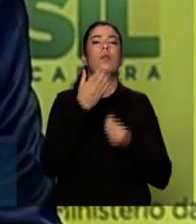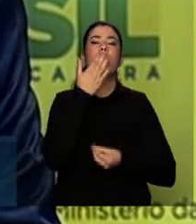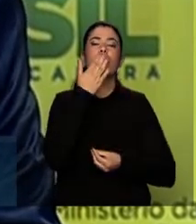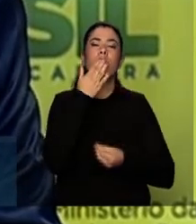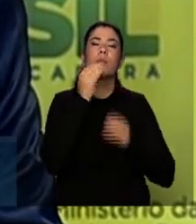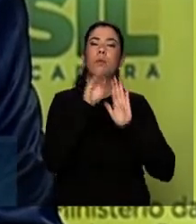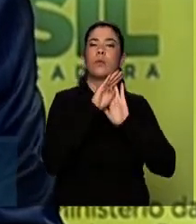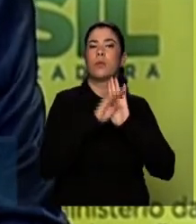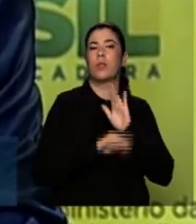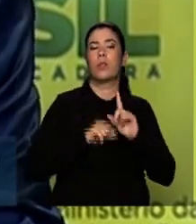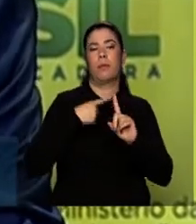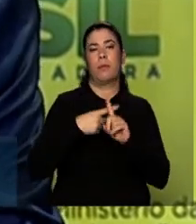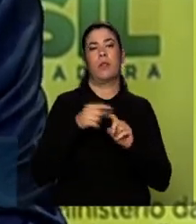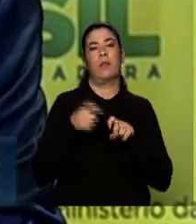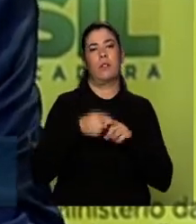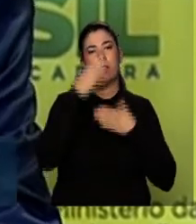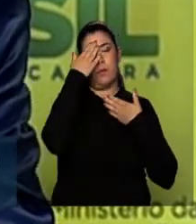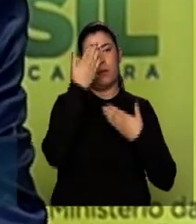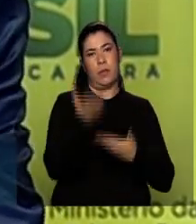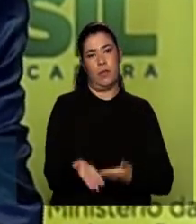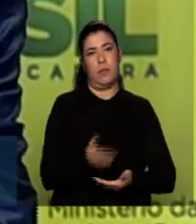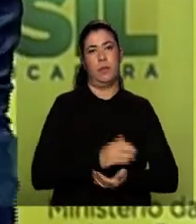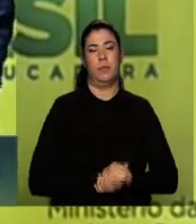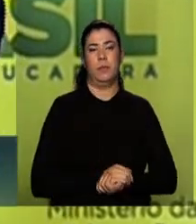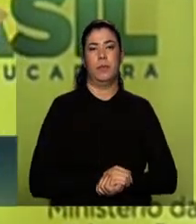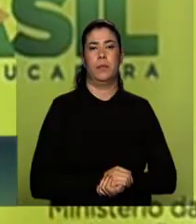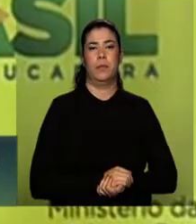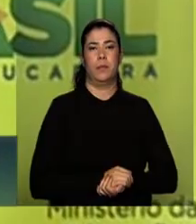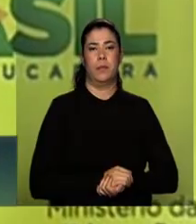estabelecidas por programas Mais Médicos Brasil. Muito obrigado.